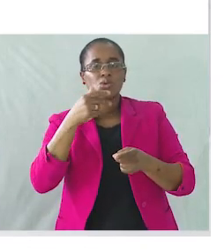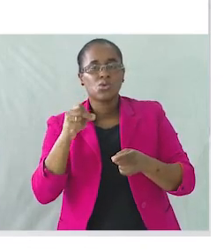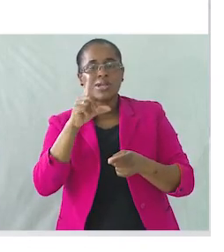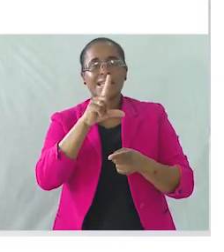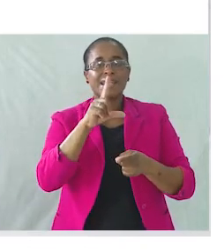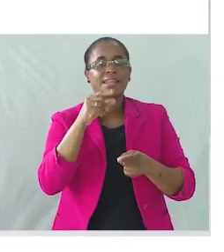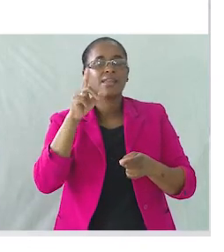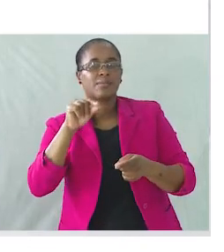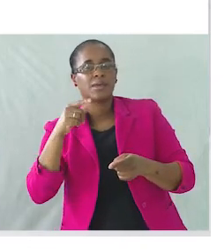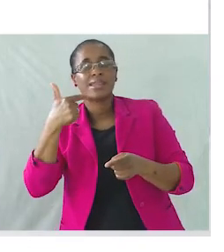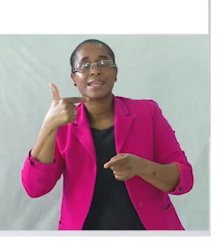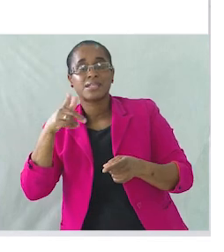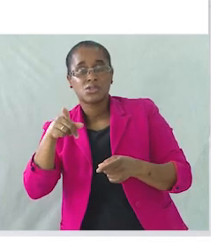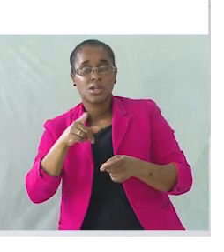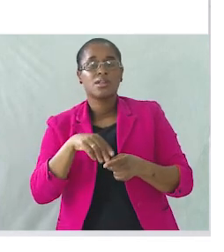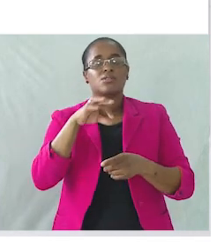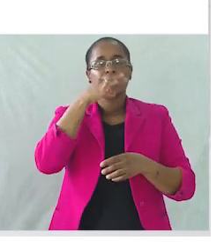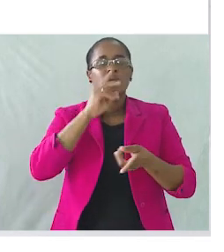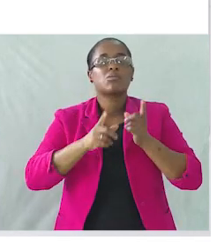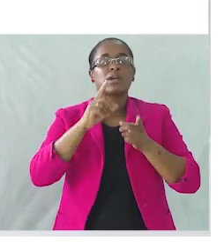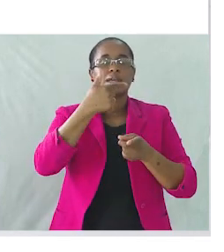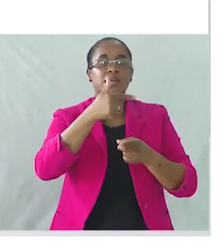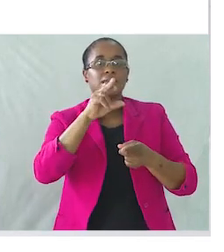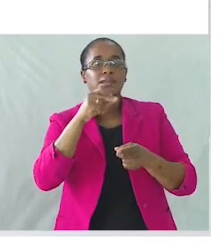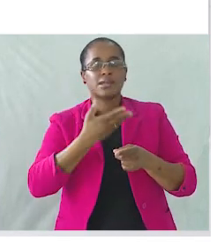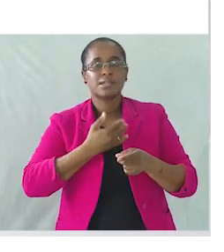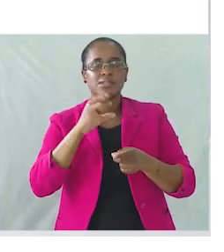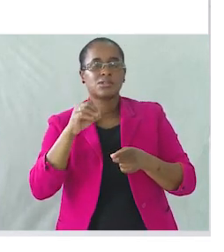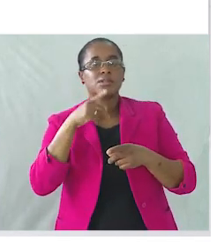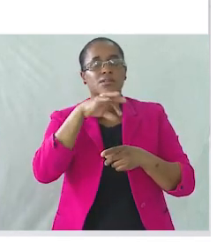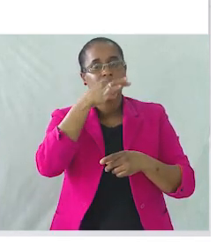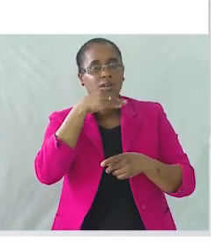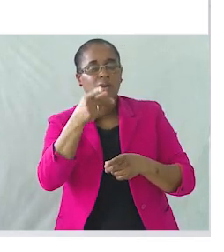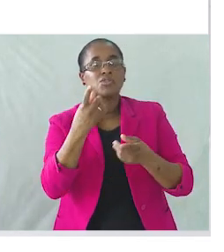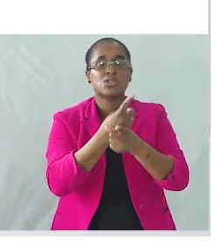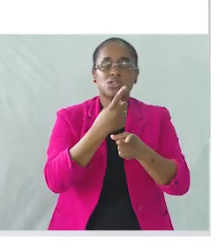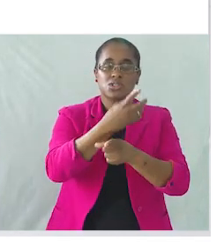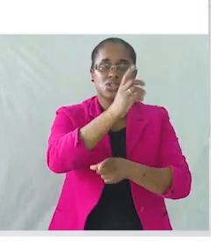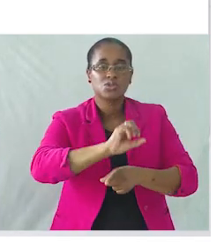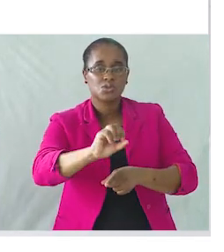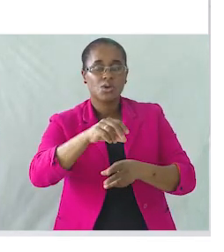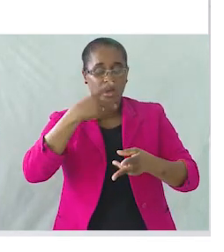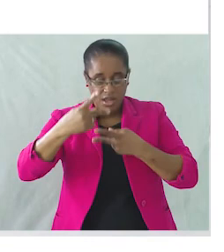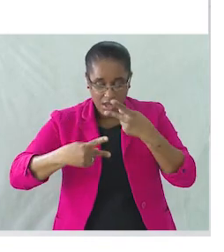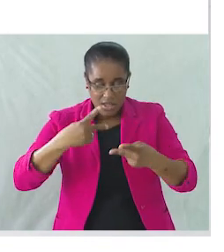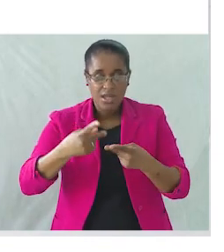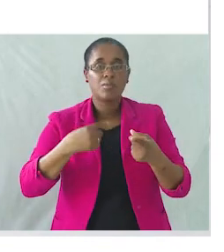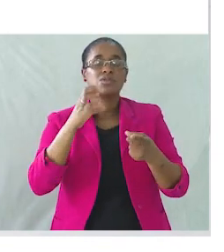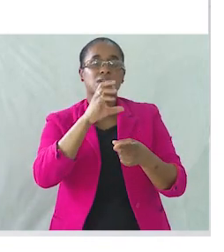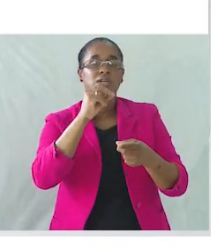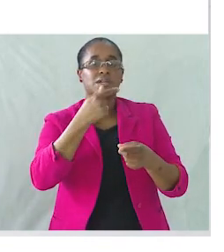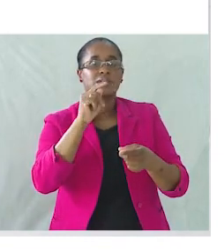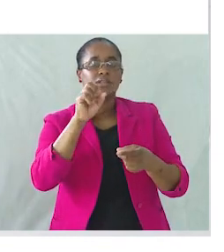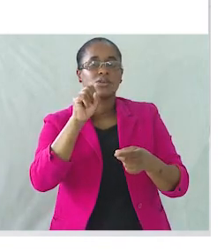tradicional, definimos o tradicional e apontamos as suas características, analisamos as categorias